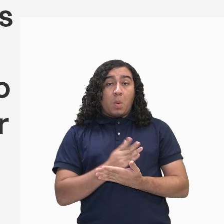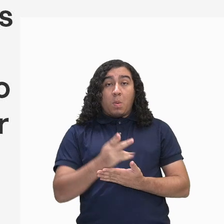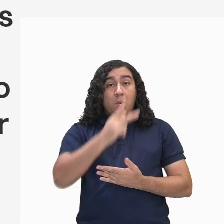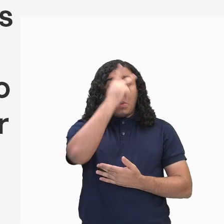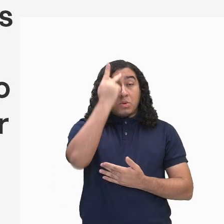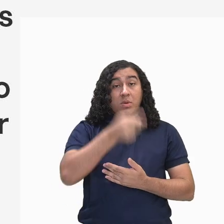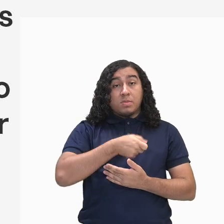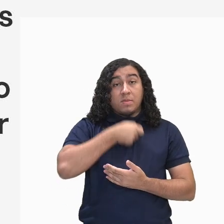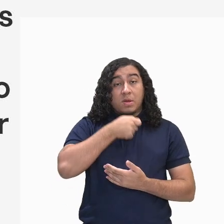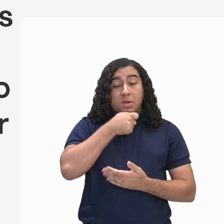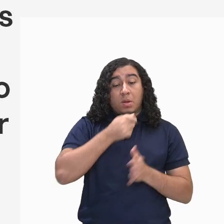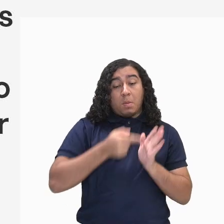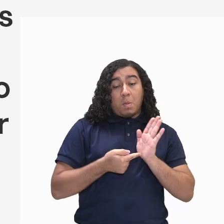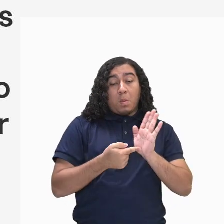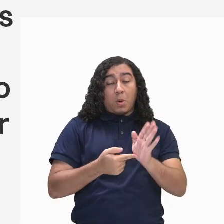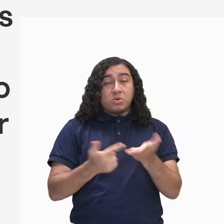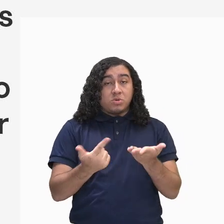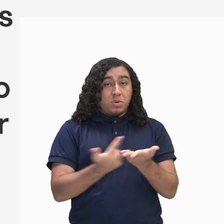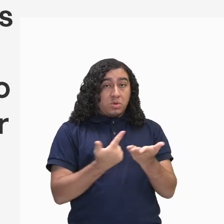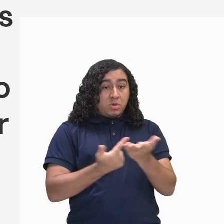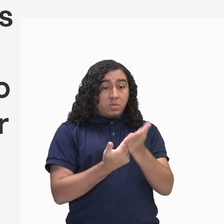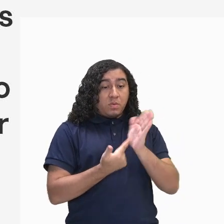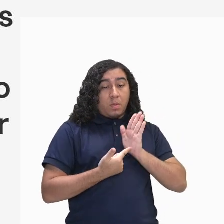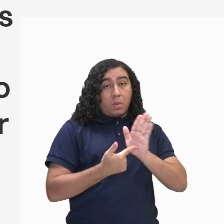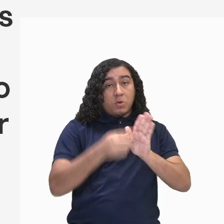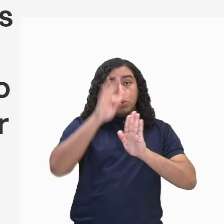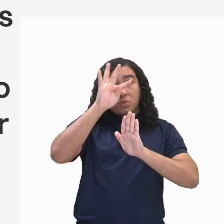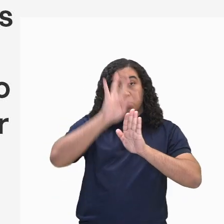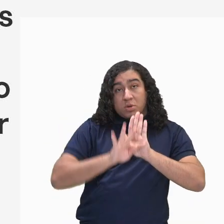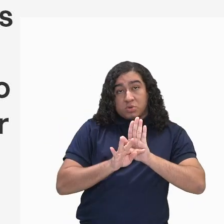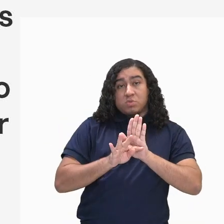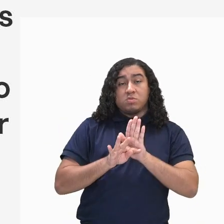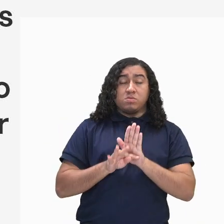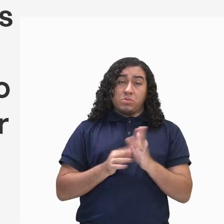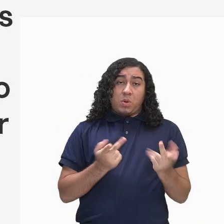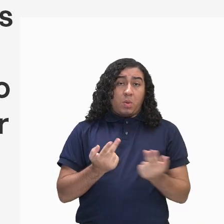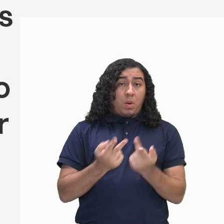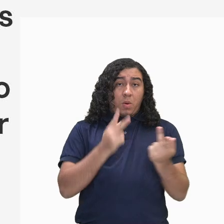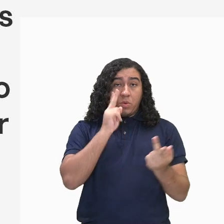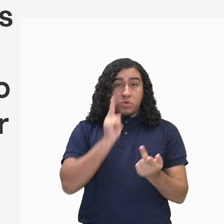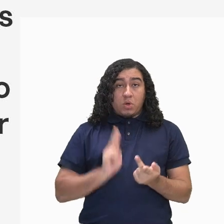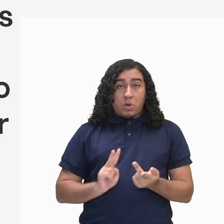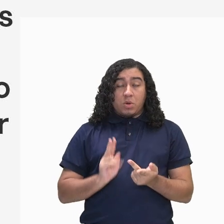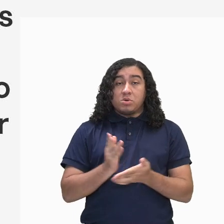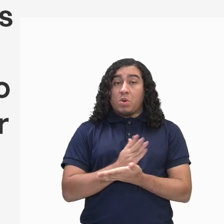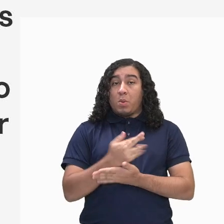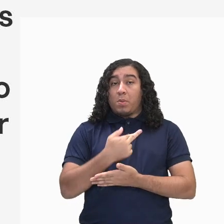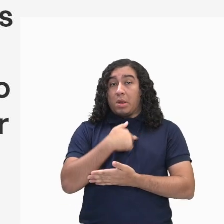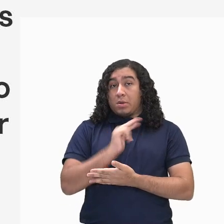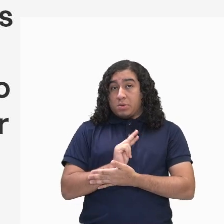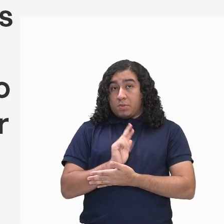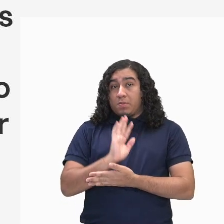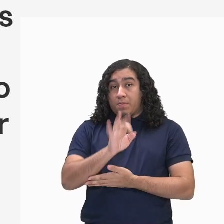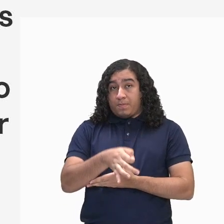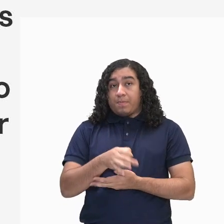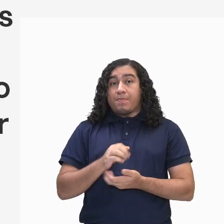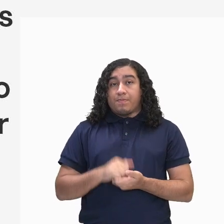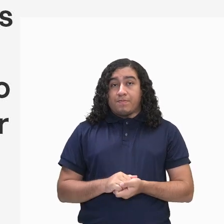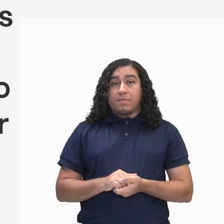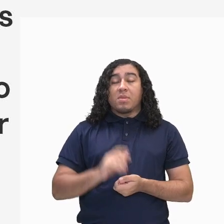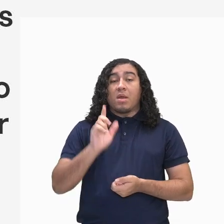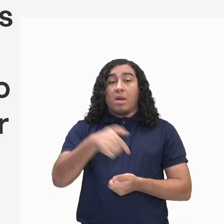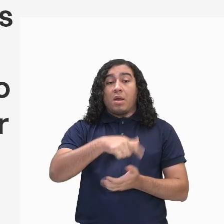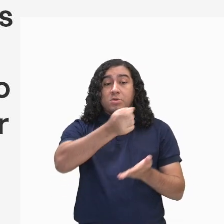livro sagrado. Deus apresenta aquela escritura conforme a história de algumas religiões. Isso são as